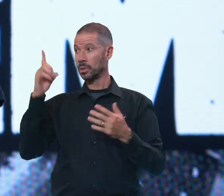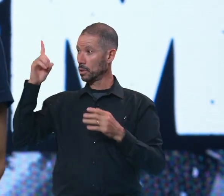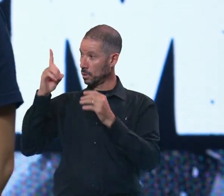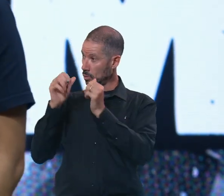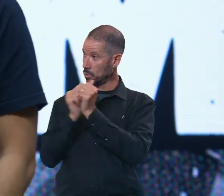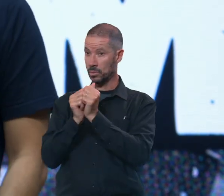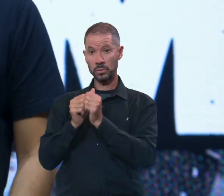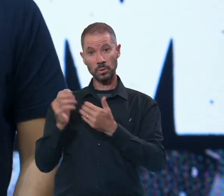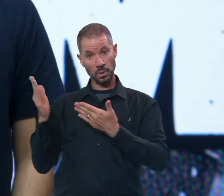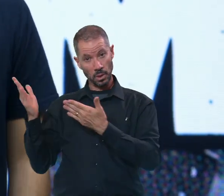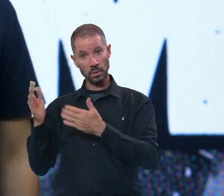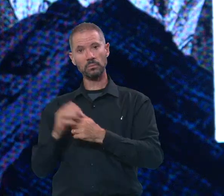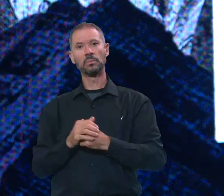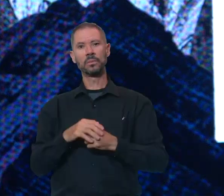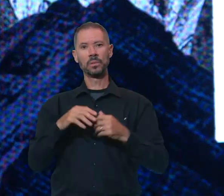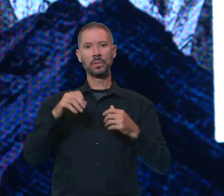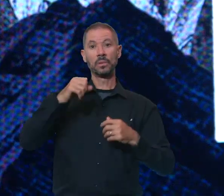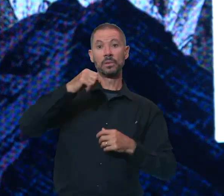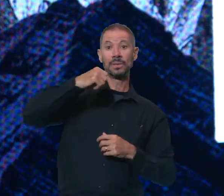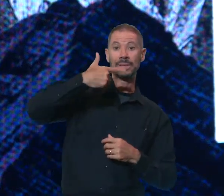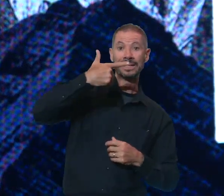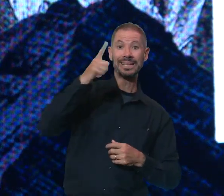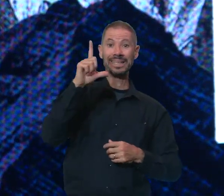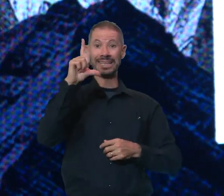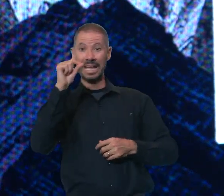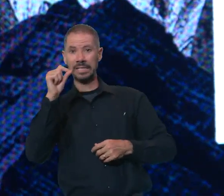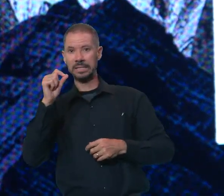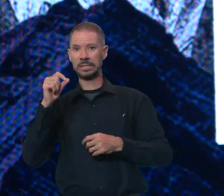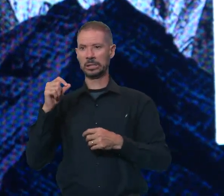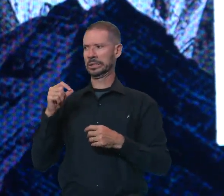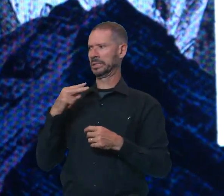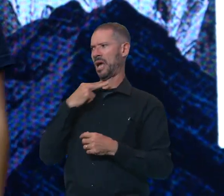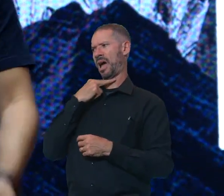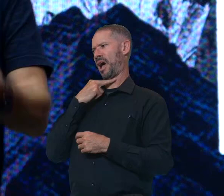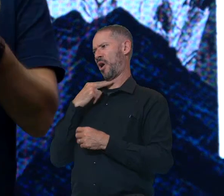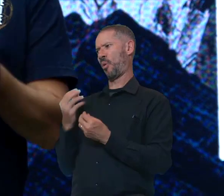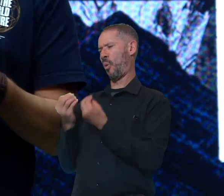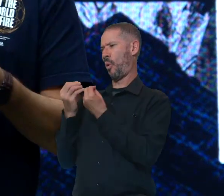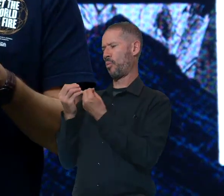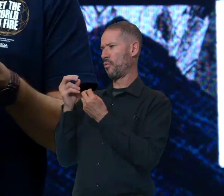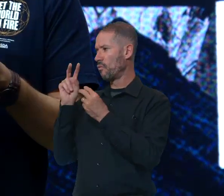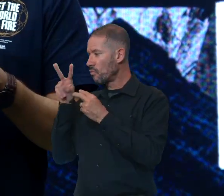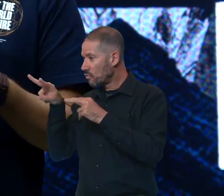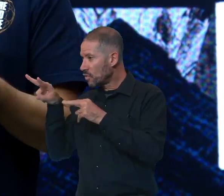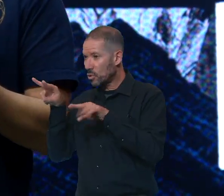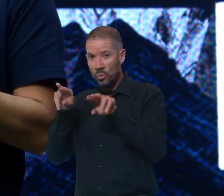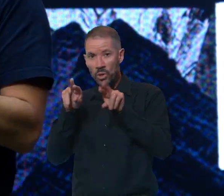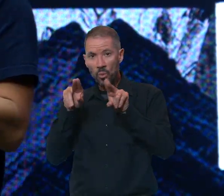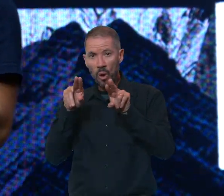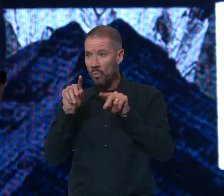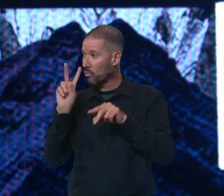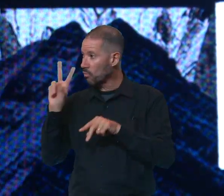junto. Outros 10, não vai dar. Não tem jeito, eles viram a mesma coisa, gente.